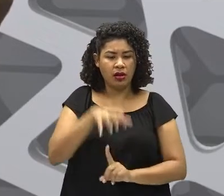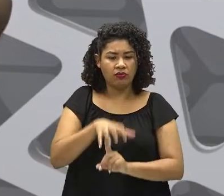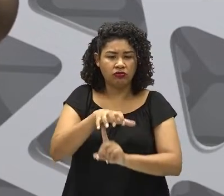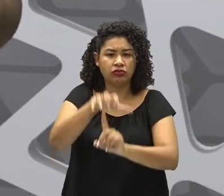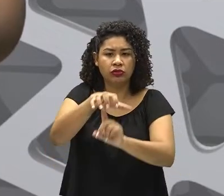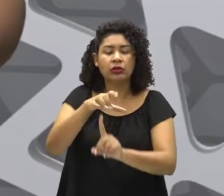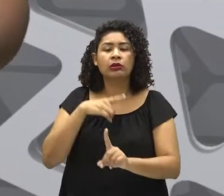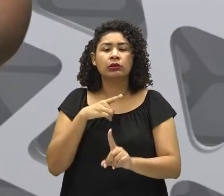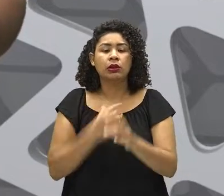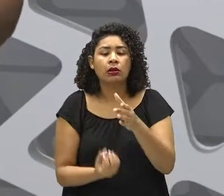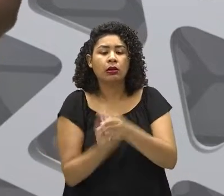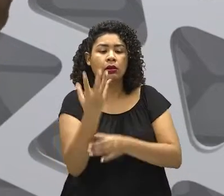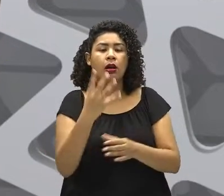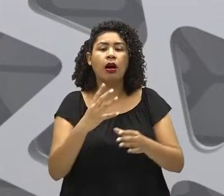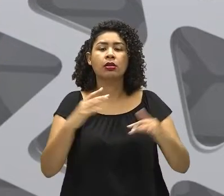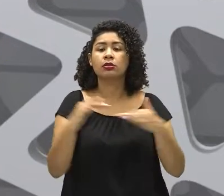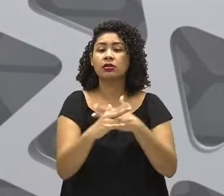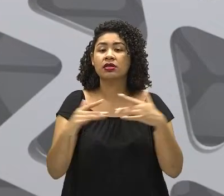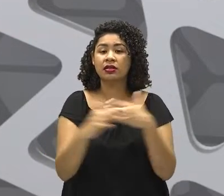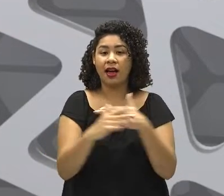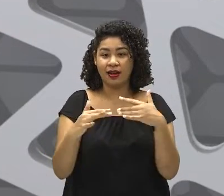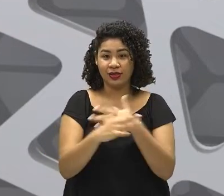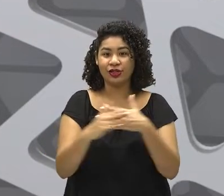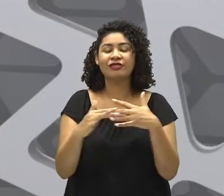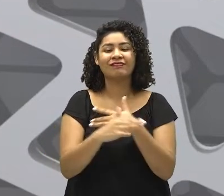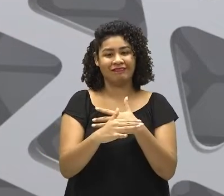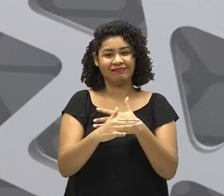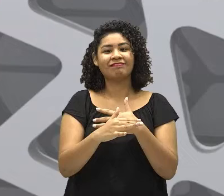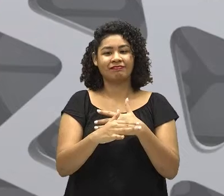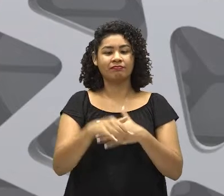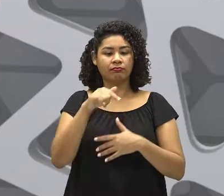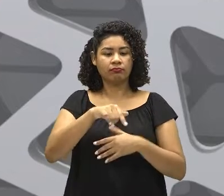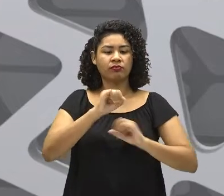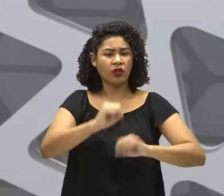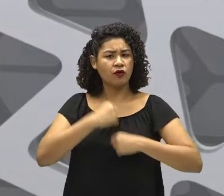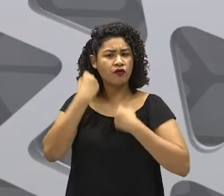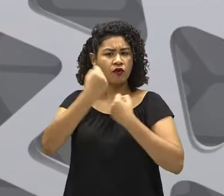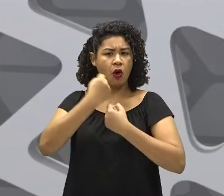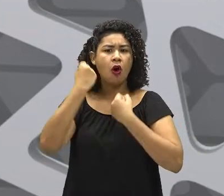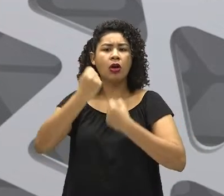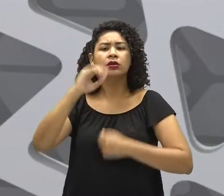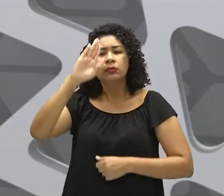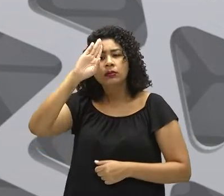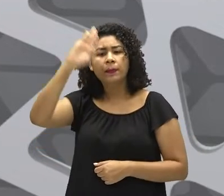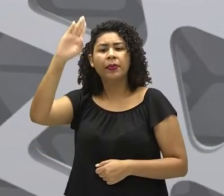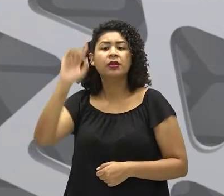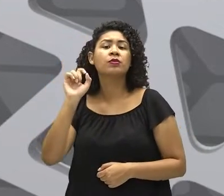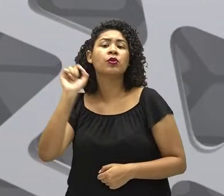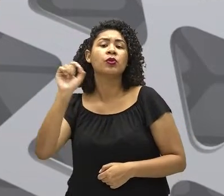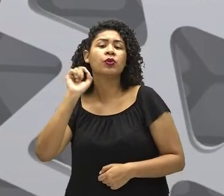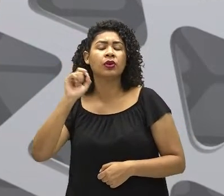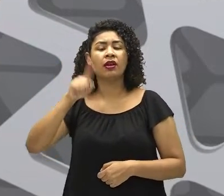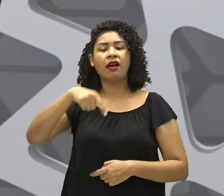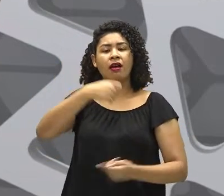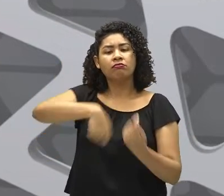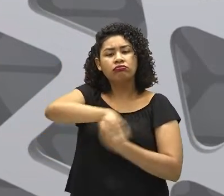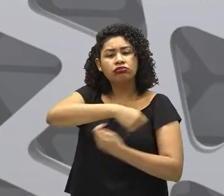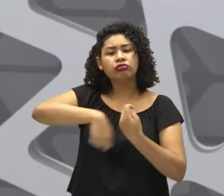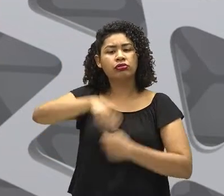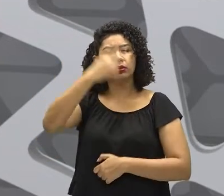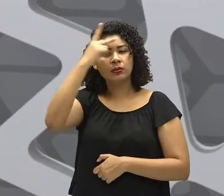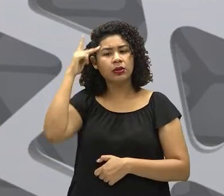As cidades dentro desse período que vão ser fortalecidas principalmente pela presença de comerciantes e, claro,